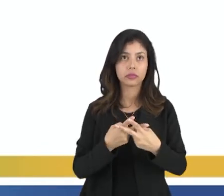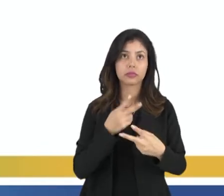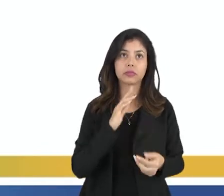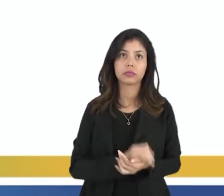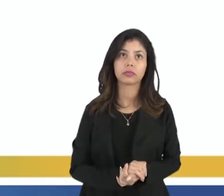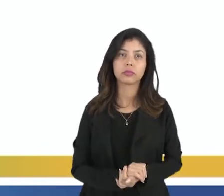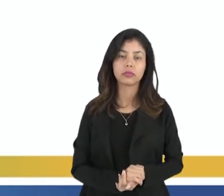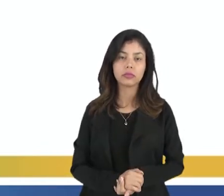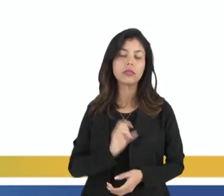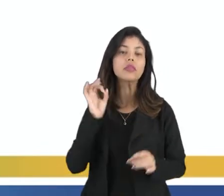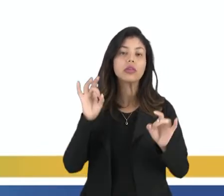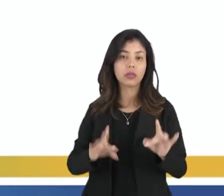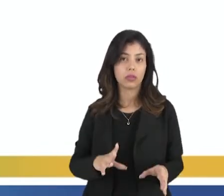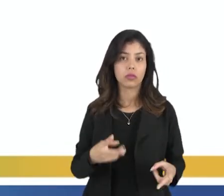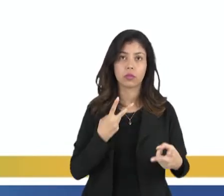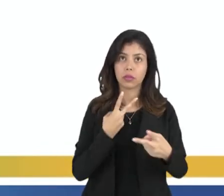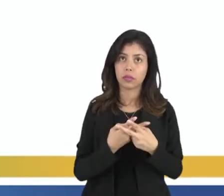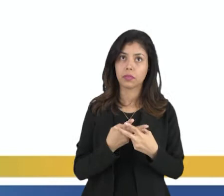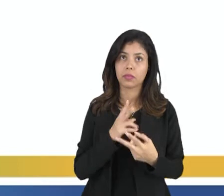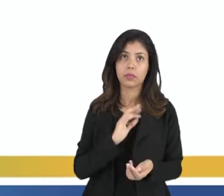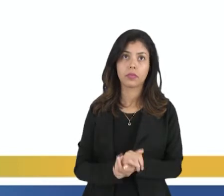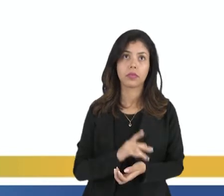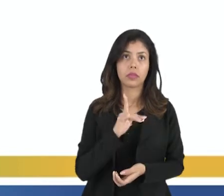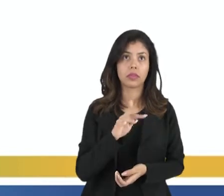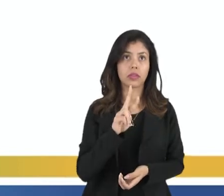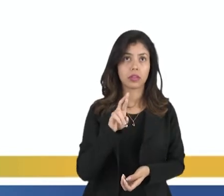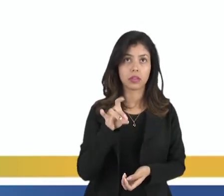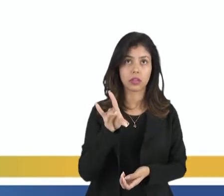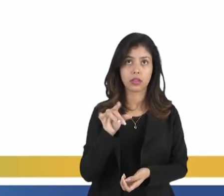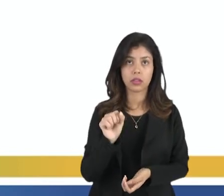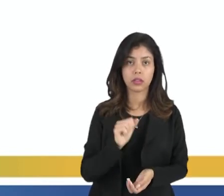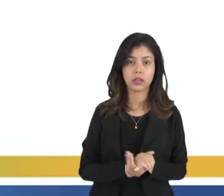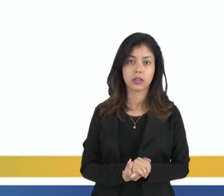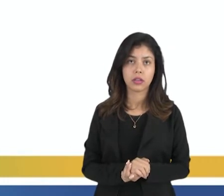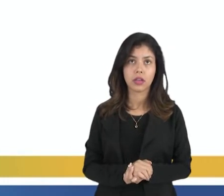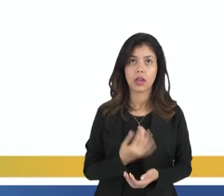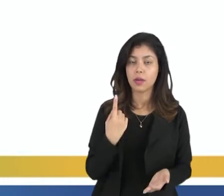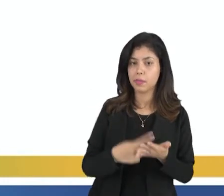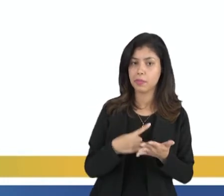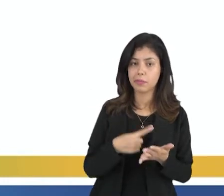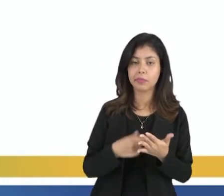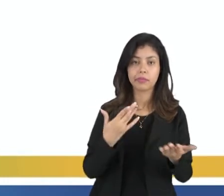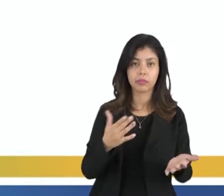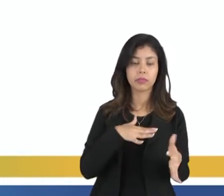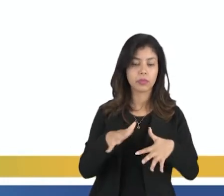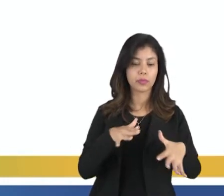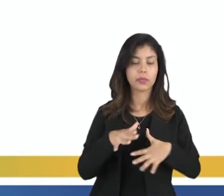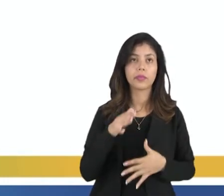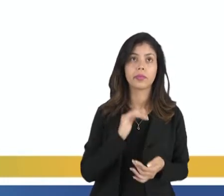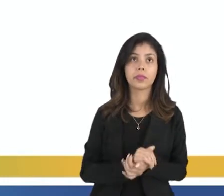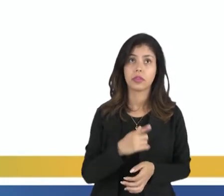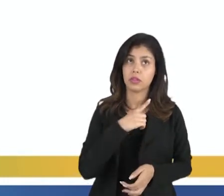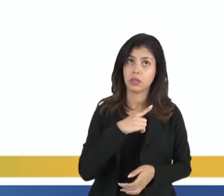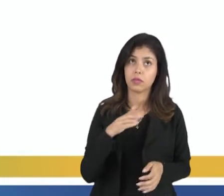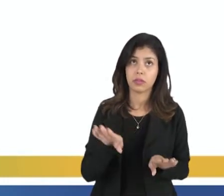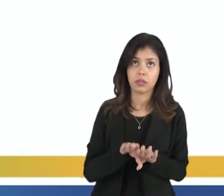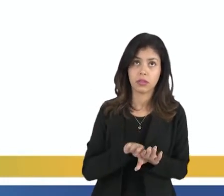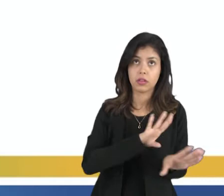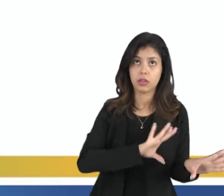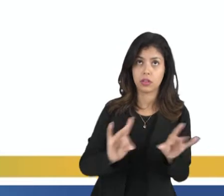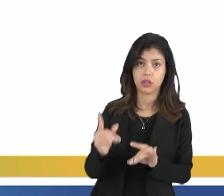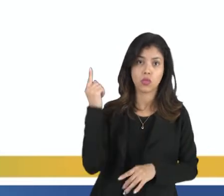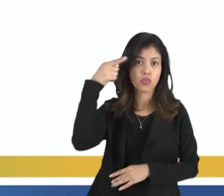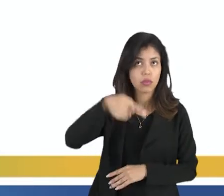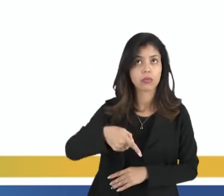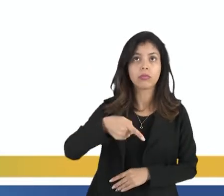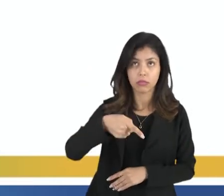né, e a última prisão, então, foi do Tiradentes, que se torna, então, o marco aí desse movimento, tá, pessoal? Houve, então, a devassa, ou seja, o